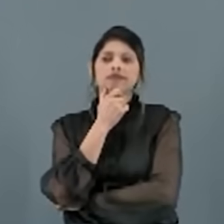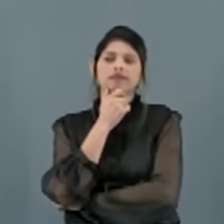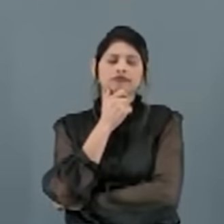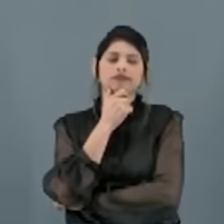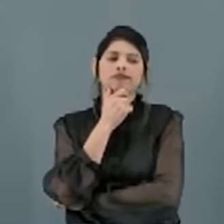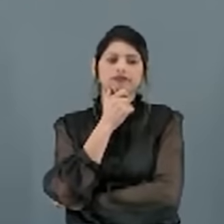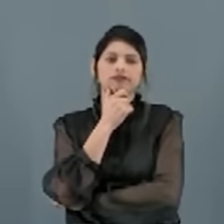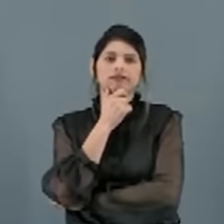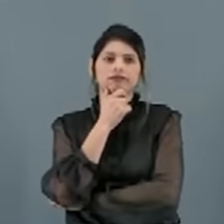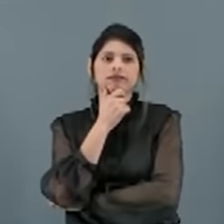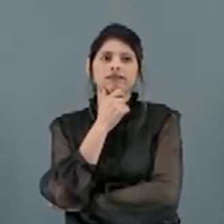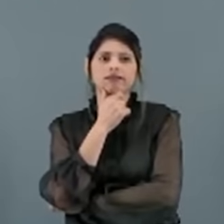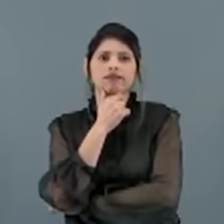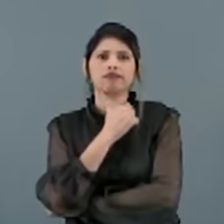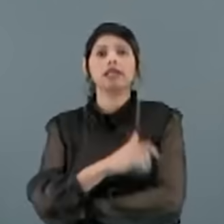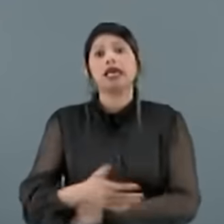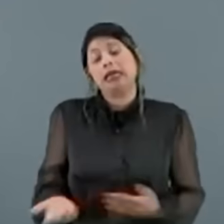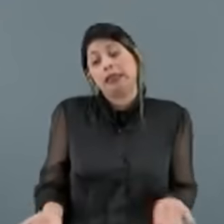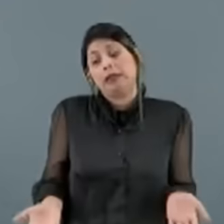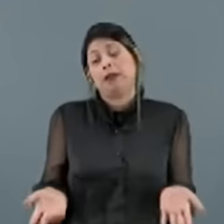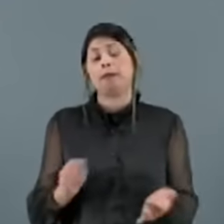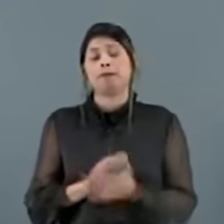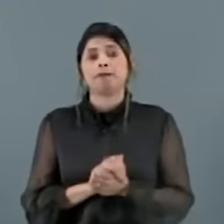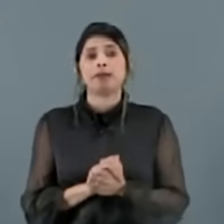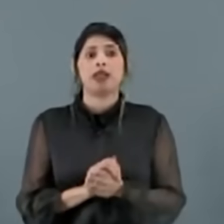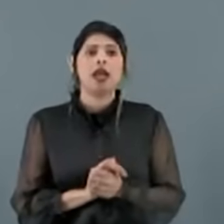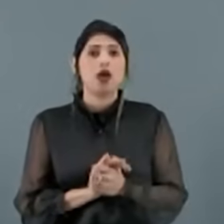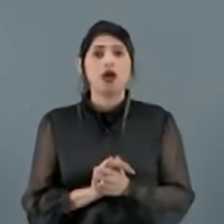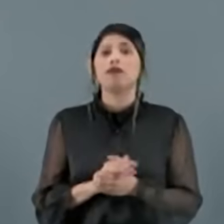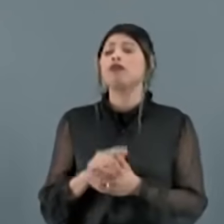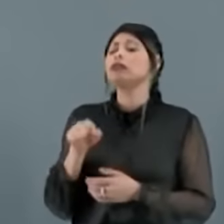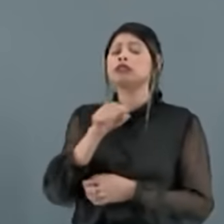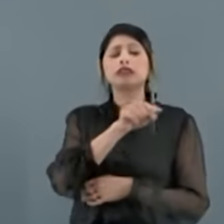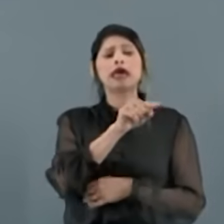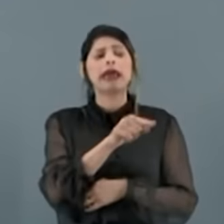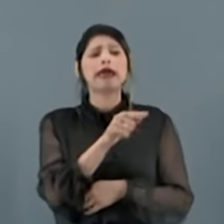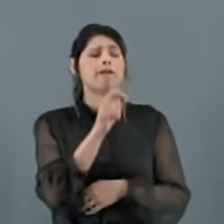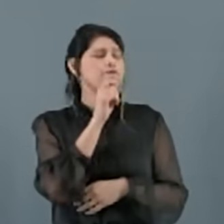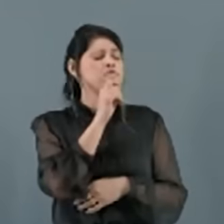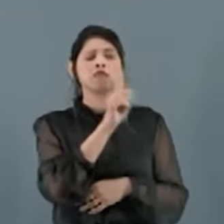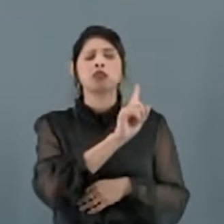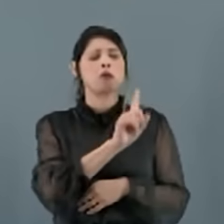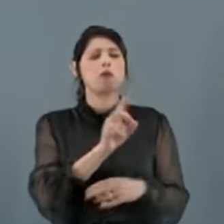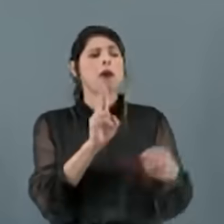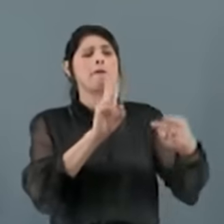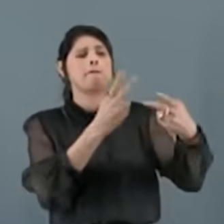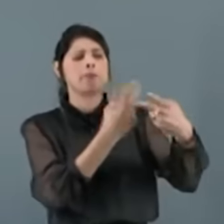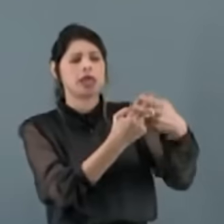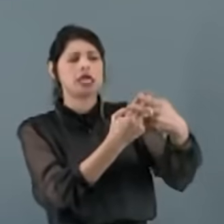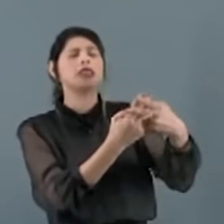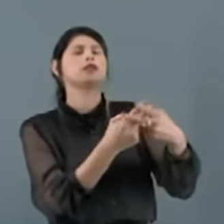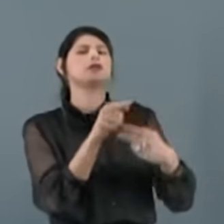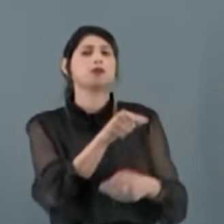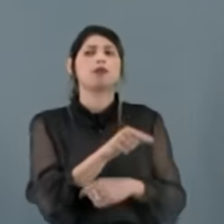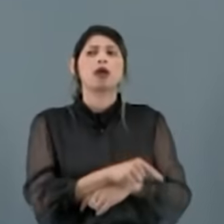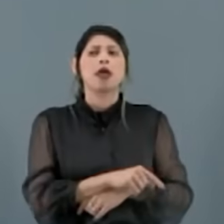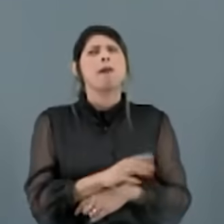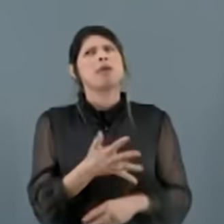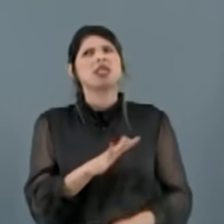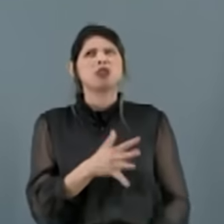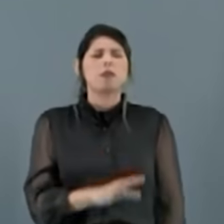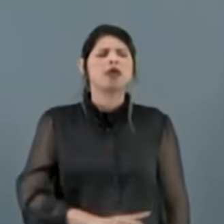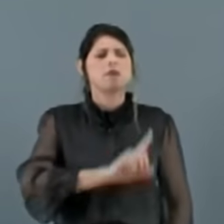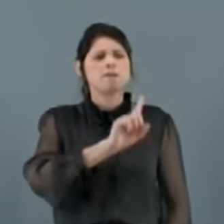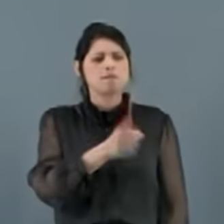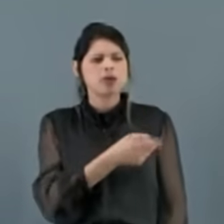né, que o prezado fotógrafo Adriano Machado, ele não foi preso, em que pese várias pessoas, como eu disse aqui, cerca de 1.500 delas